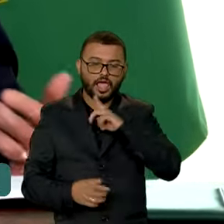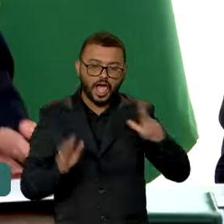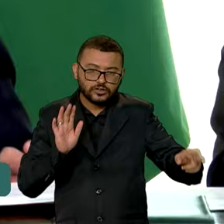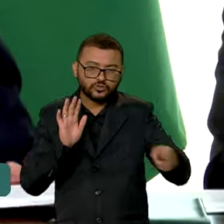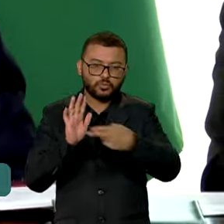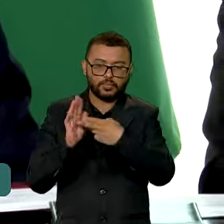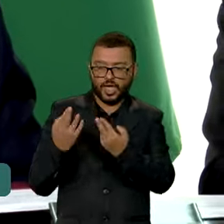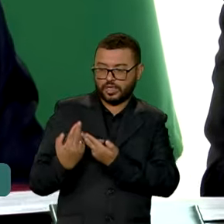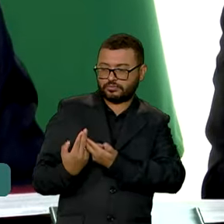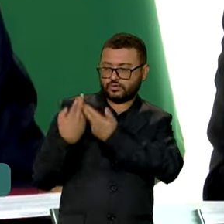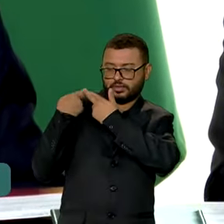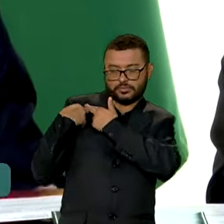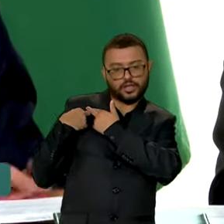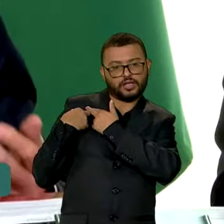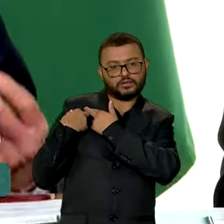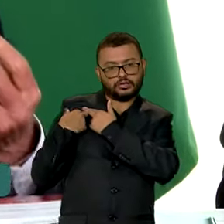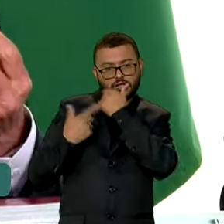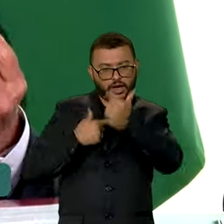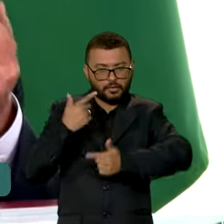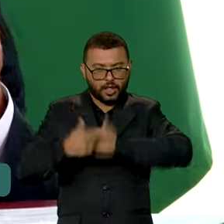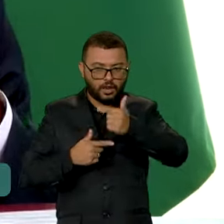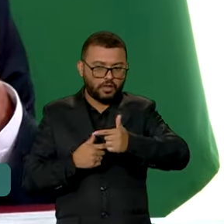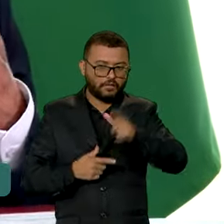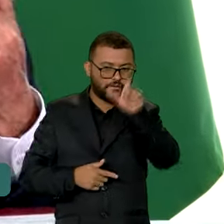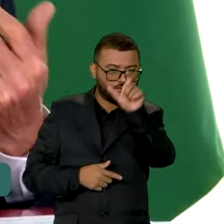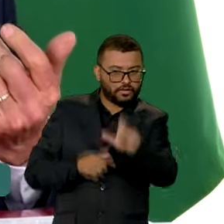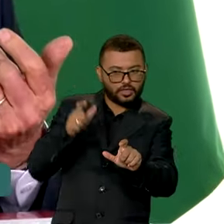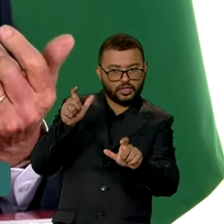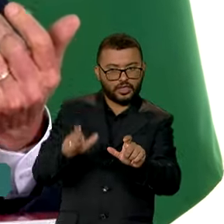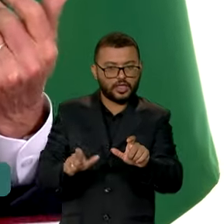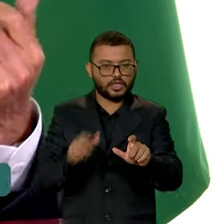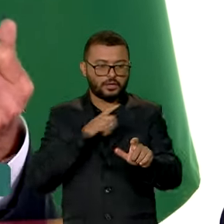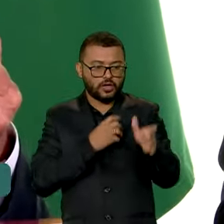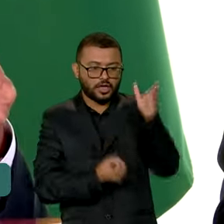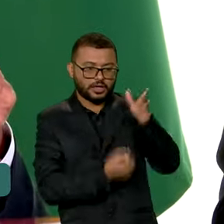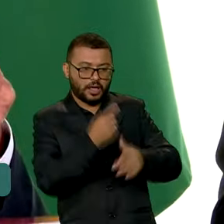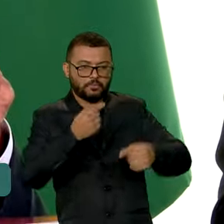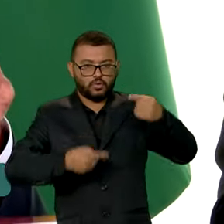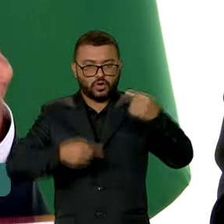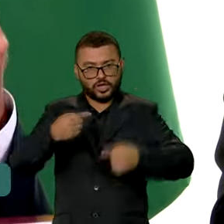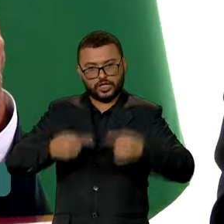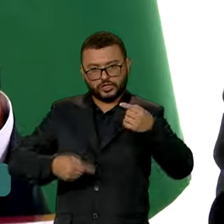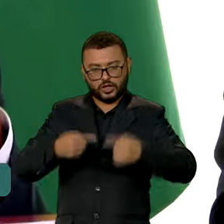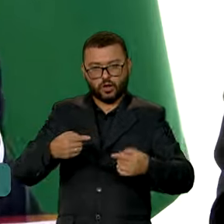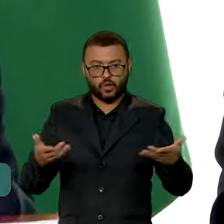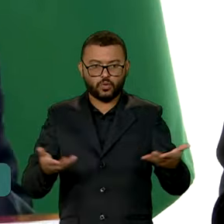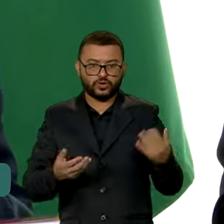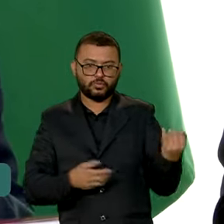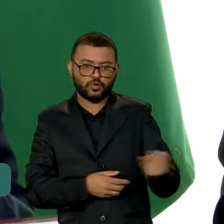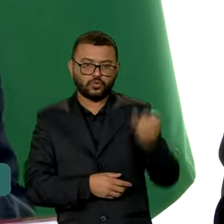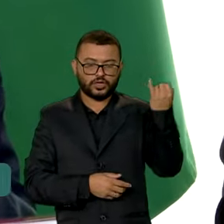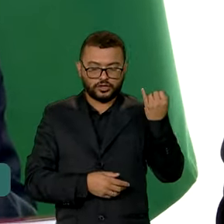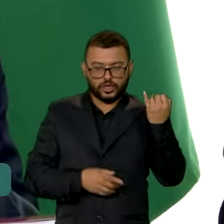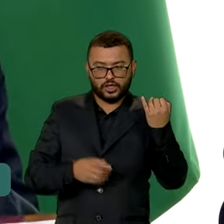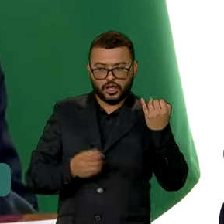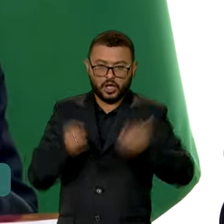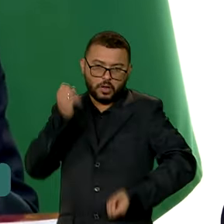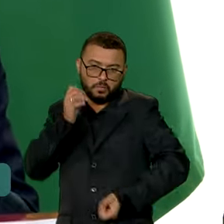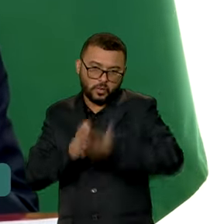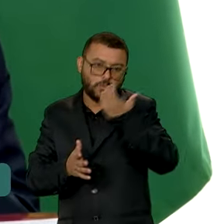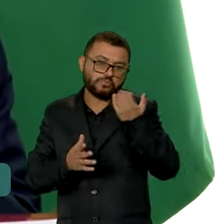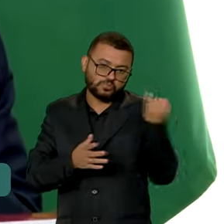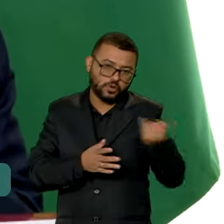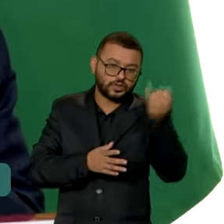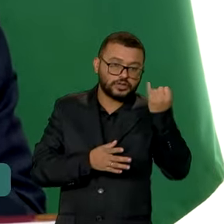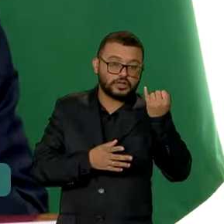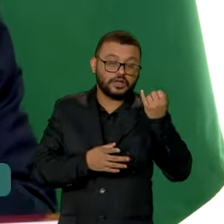a responsabilidade de que, ao adotar duas políticas importantes para duas coisas importantes, é